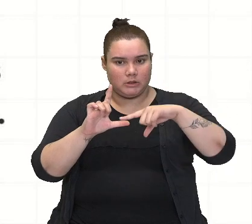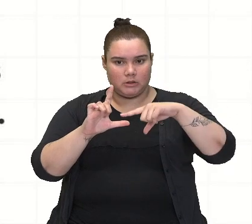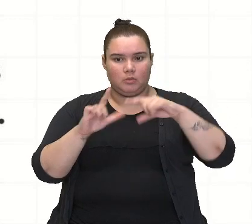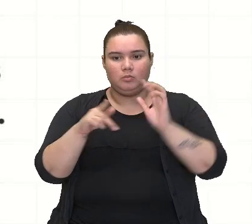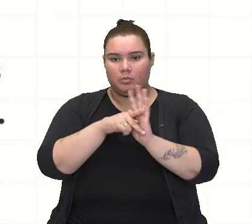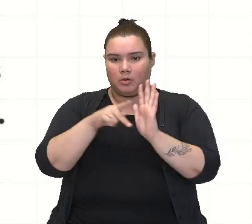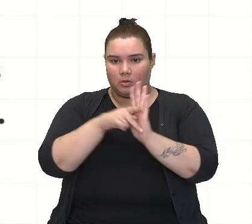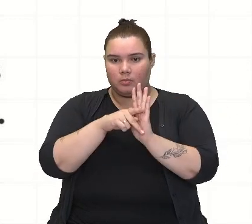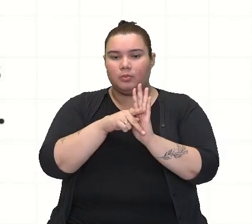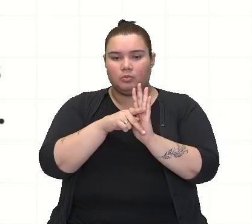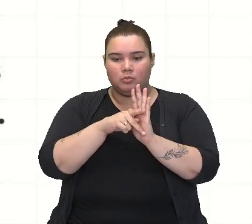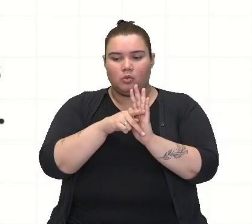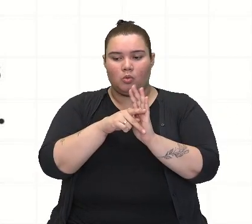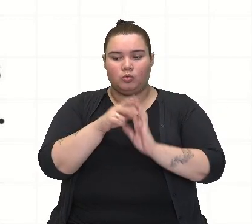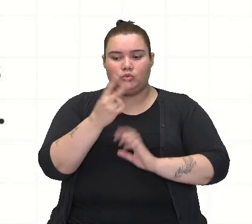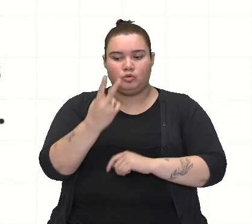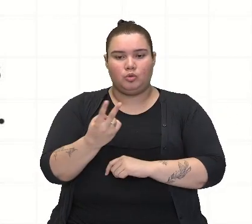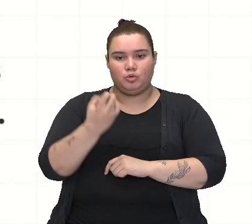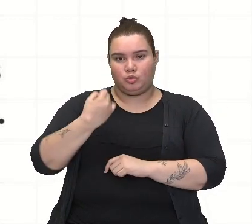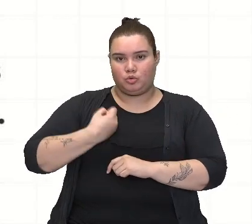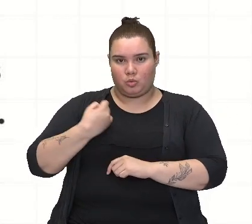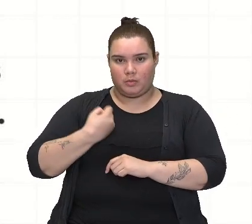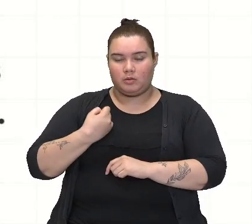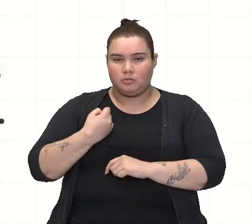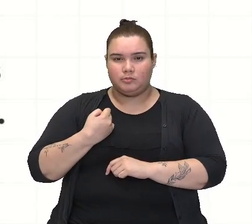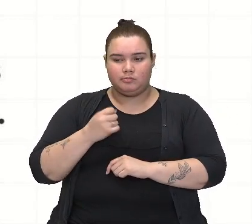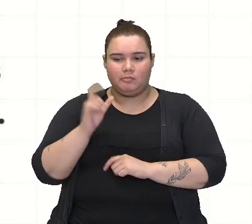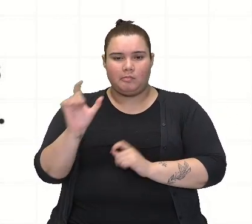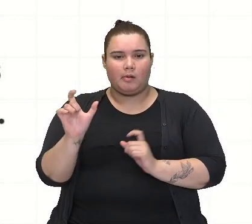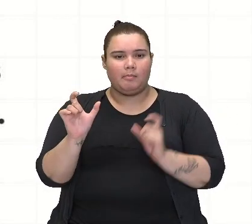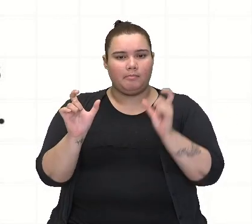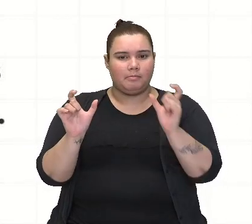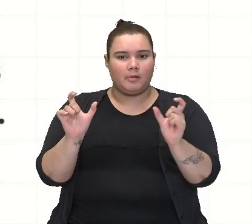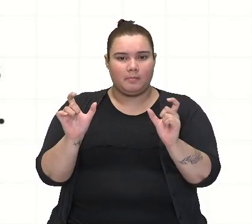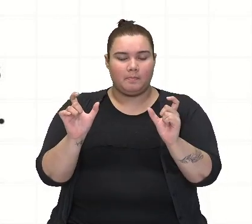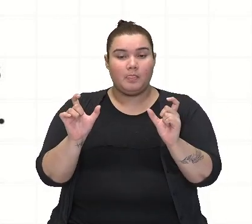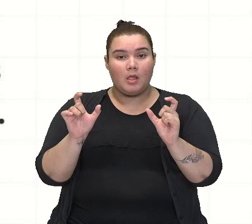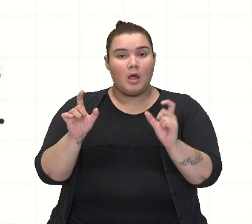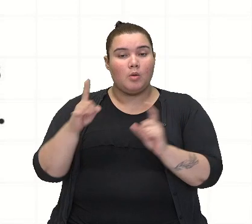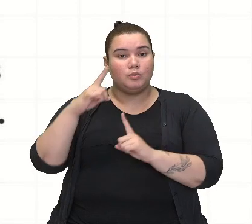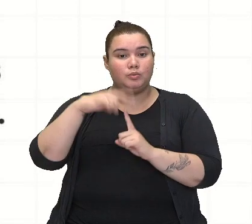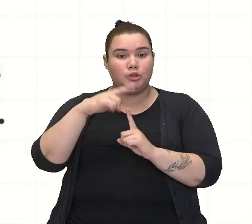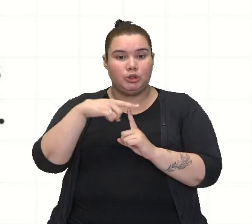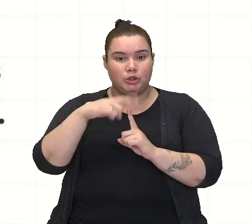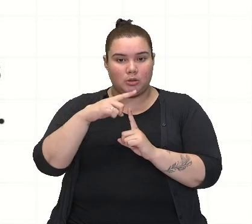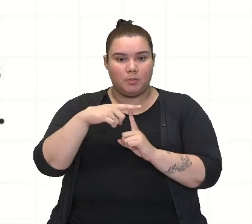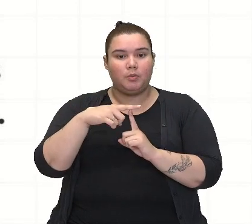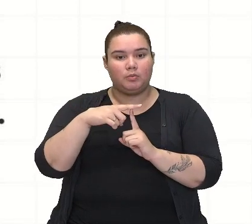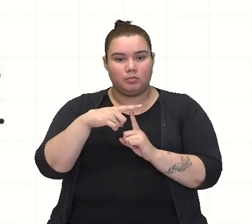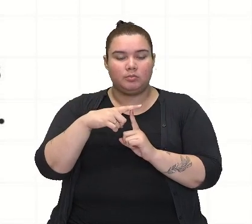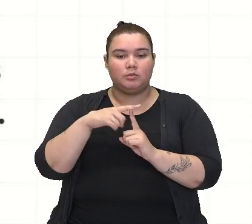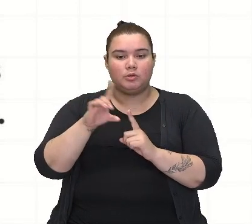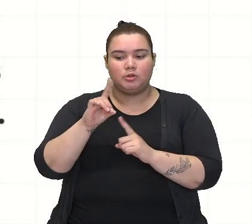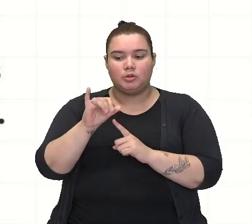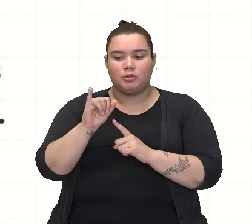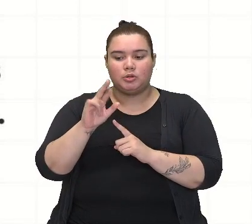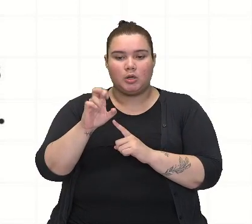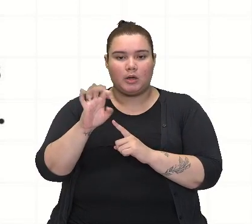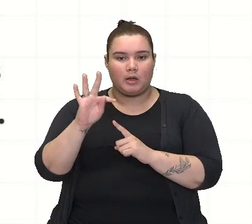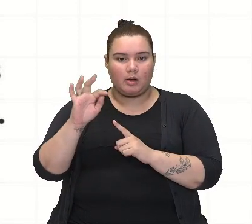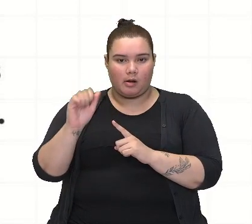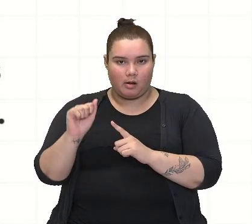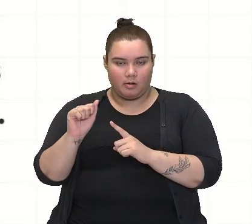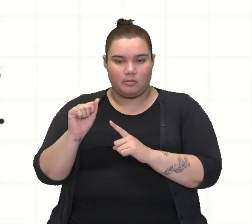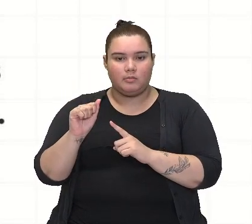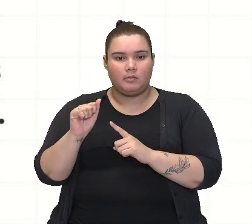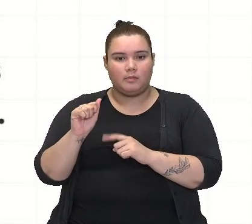ó, pode acontecer de duas formas. Ela pode ser dita direta, então se ela for direta,